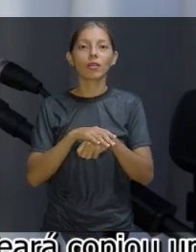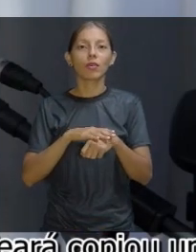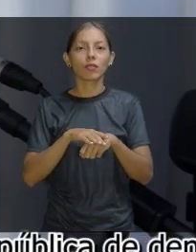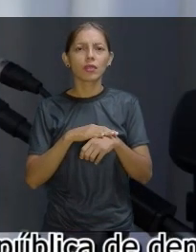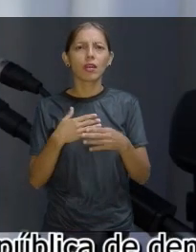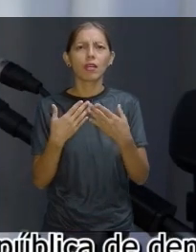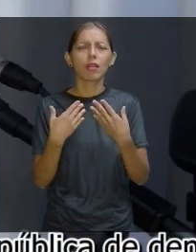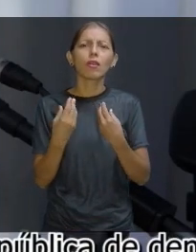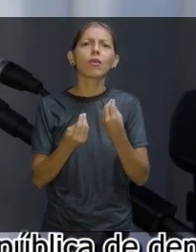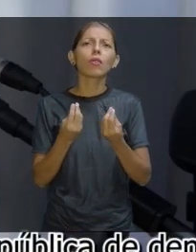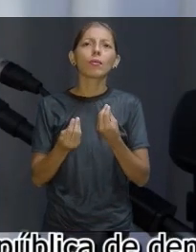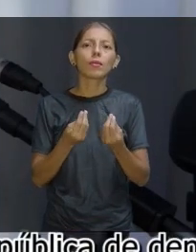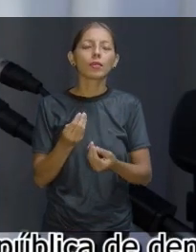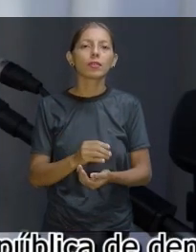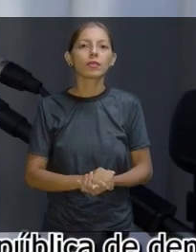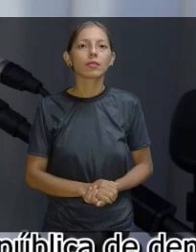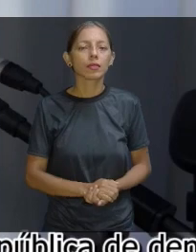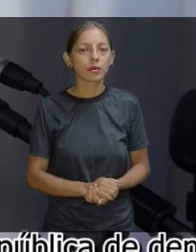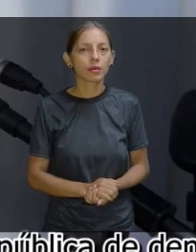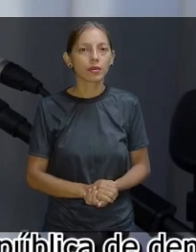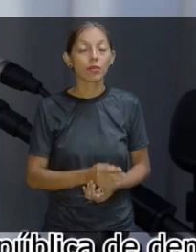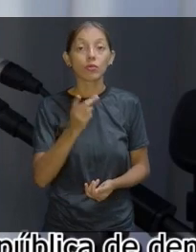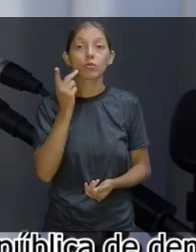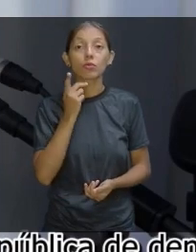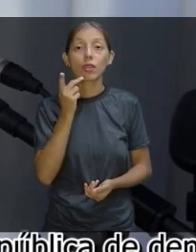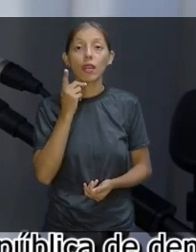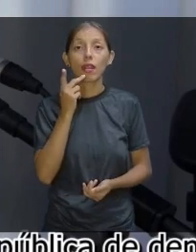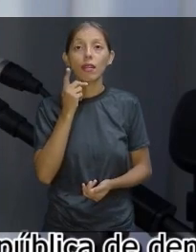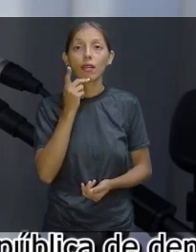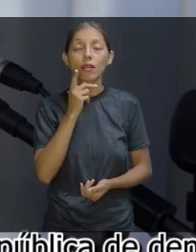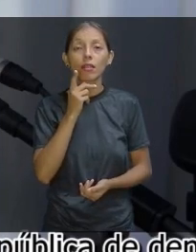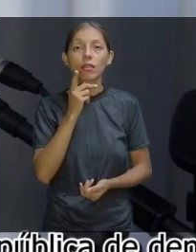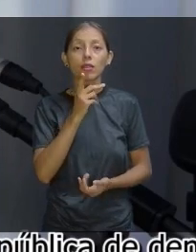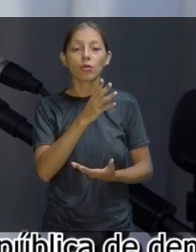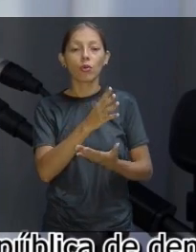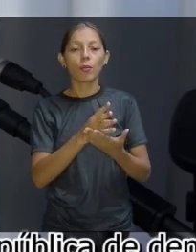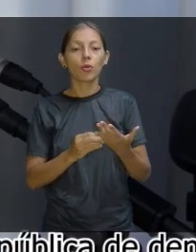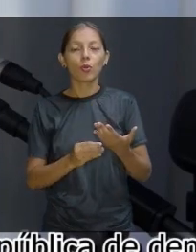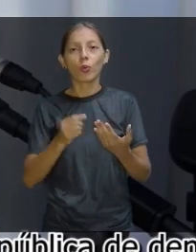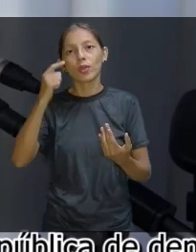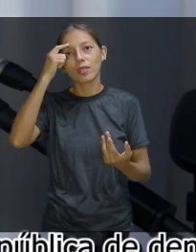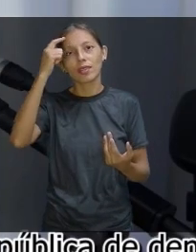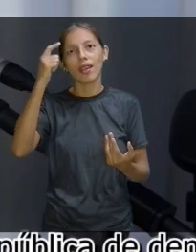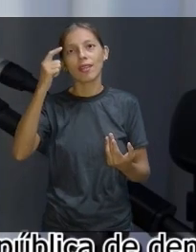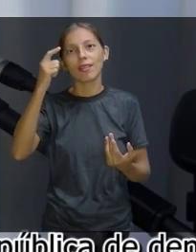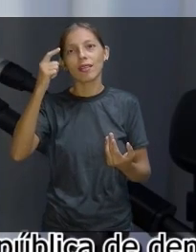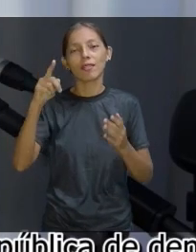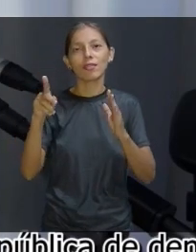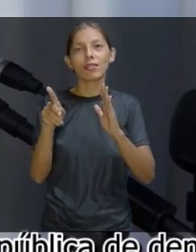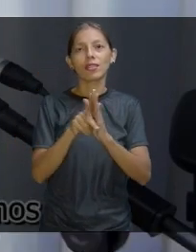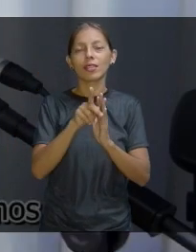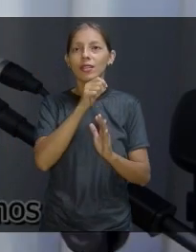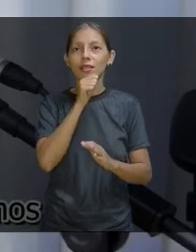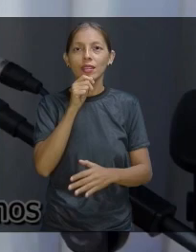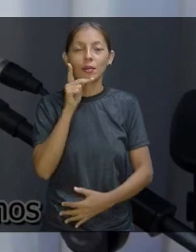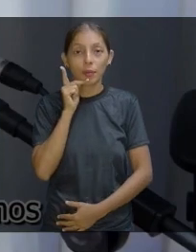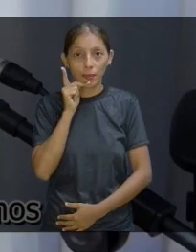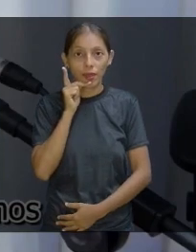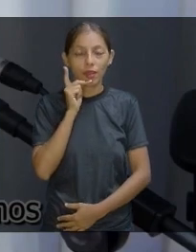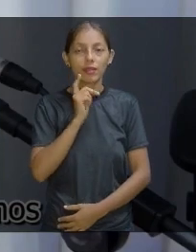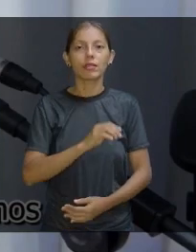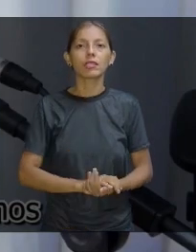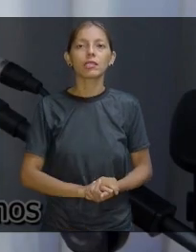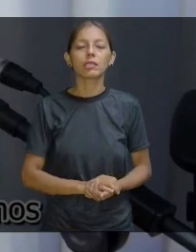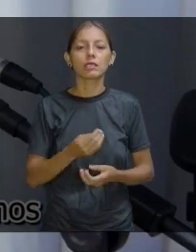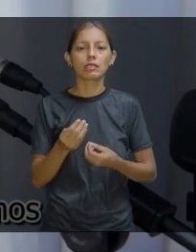o Ceará copiou uma ideia nossa que para fazer uma transmissão de uma audiência pública de dentro